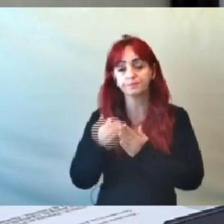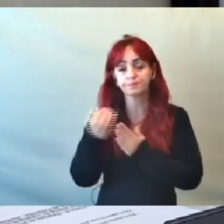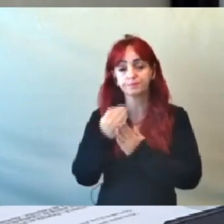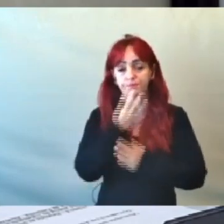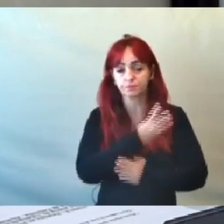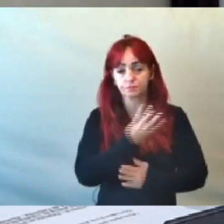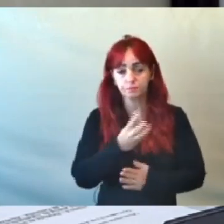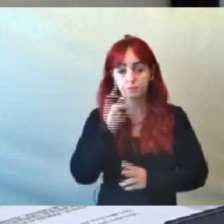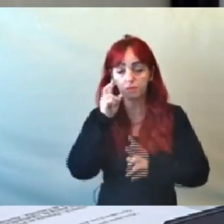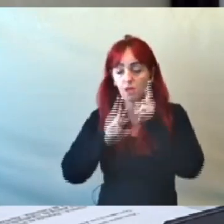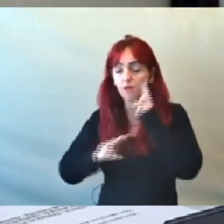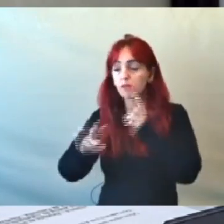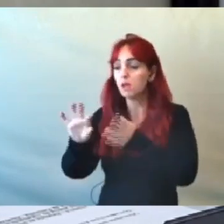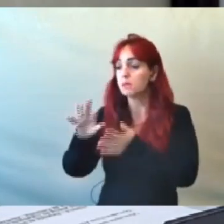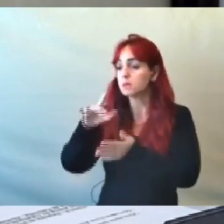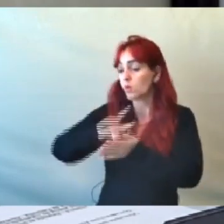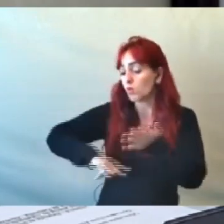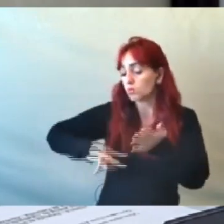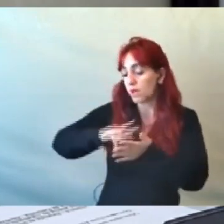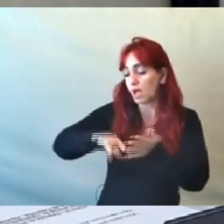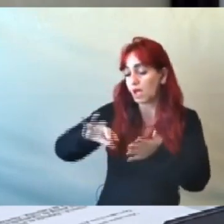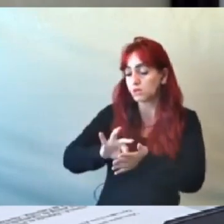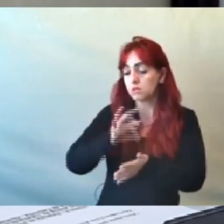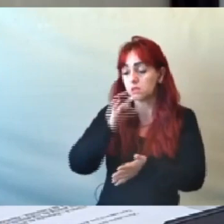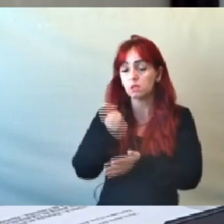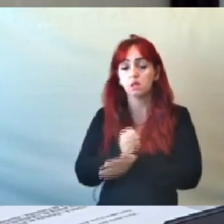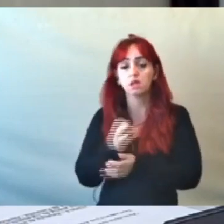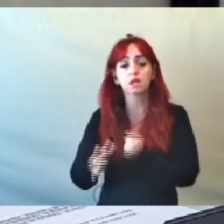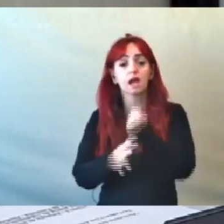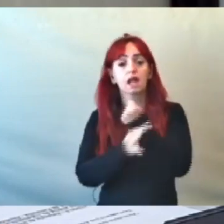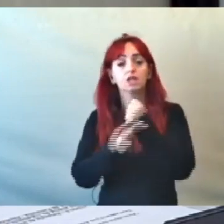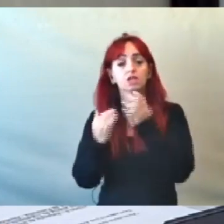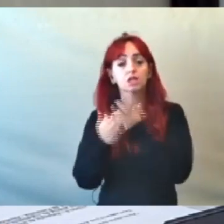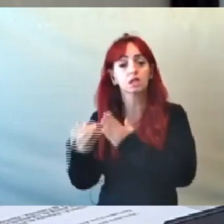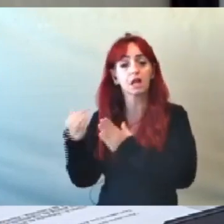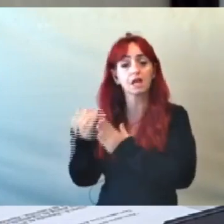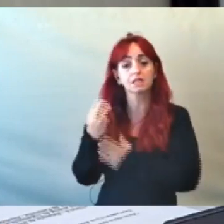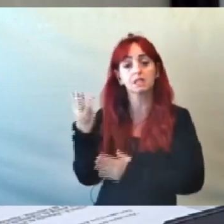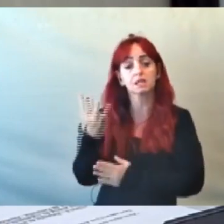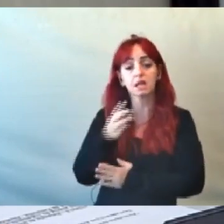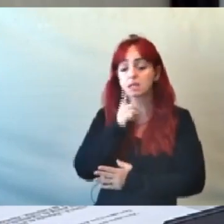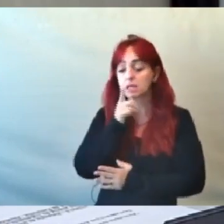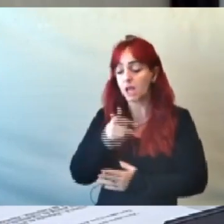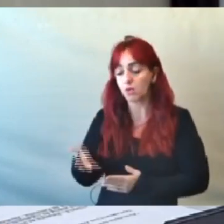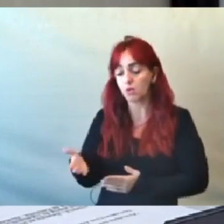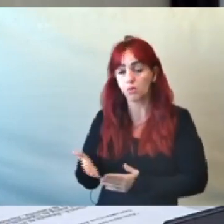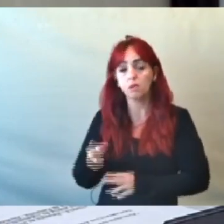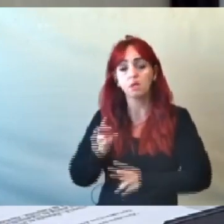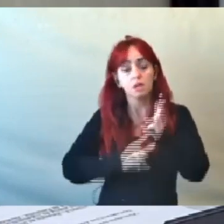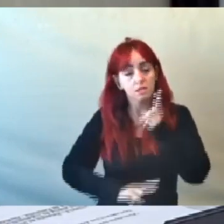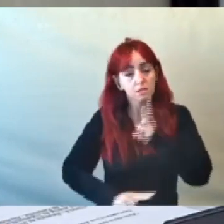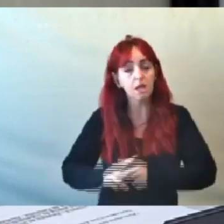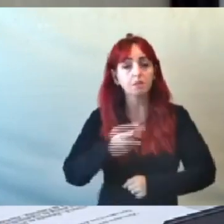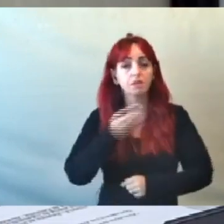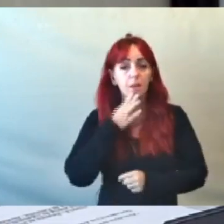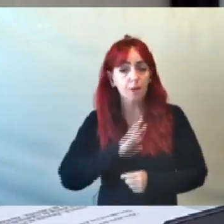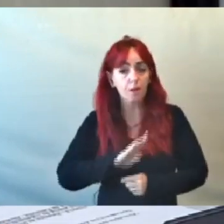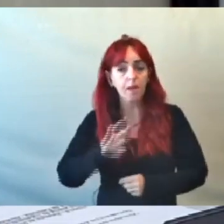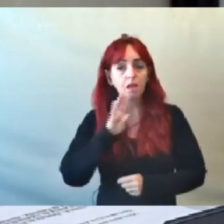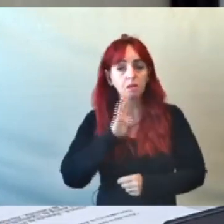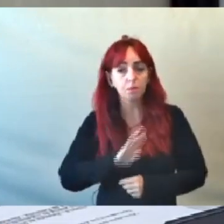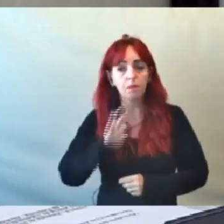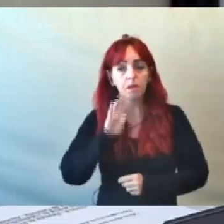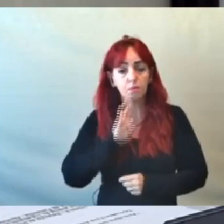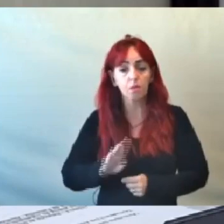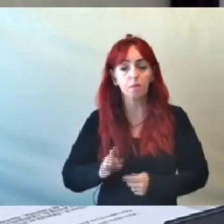onde garantia-se classe 3 na Lagoa da Pampulha. E toda hora é um monte de garantia, mas a garantia sou eu. Garantia